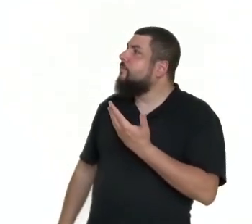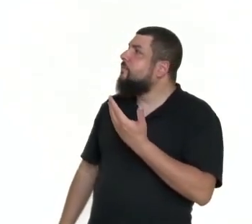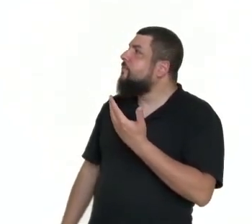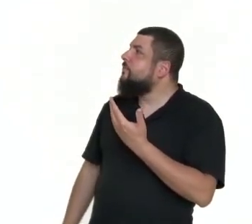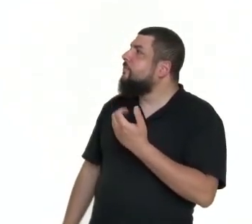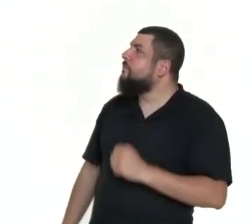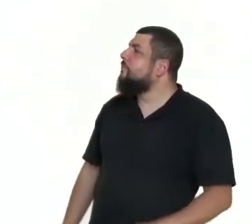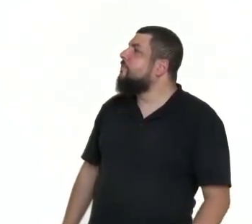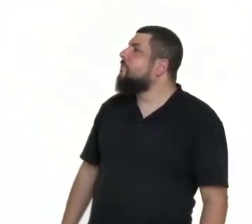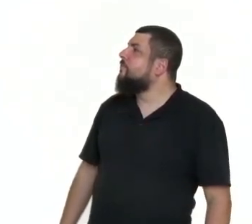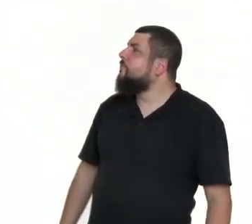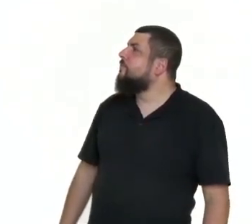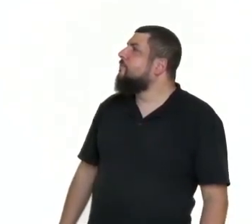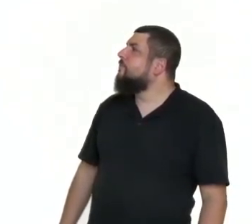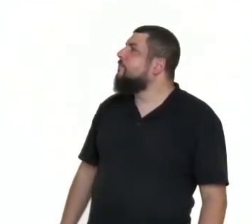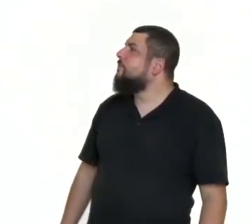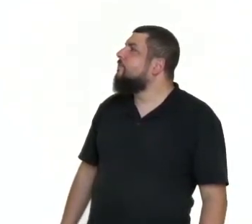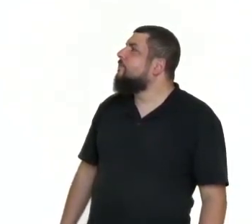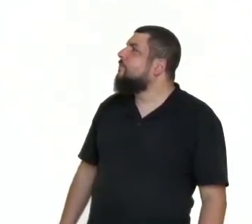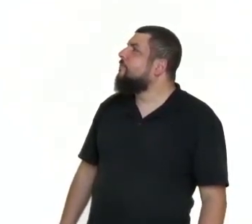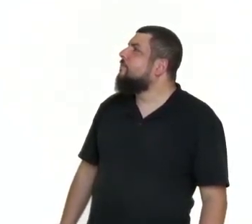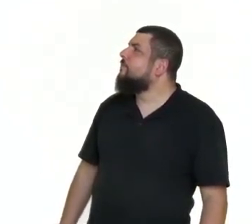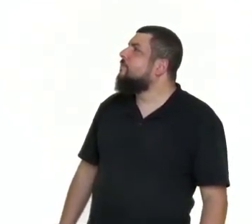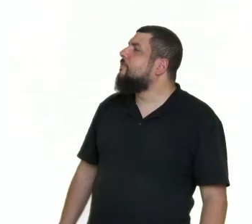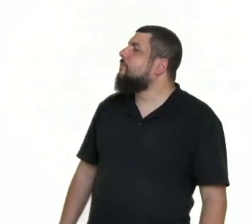https://redacal, sem o c cedilha, sem o